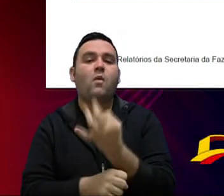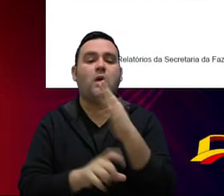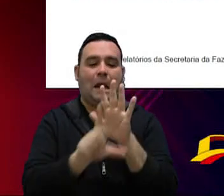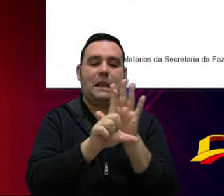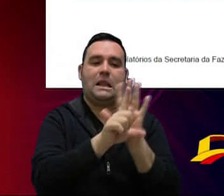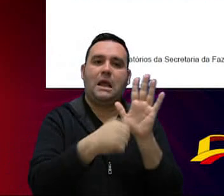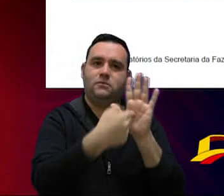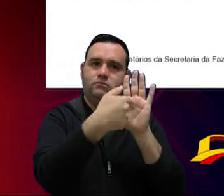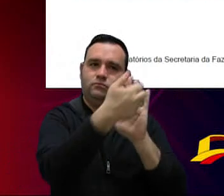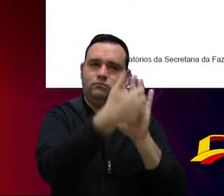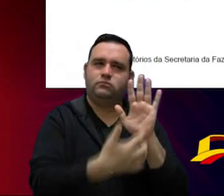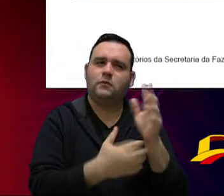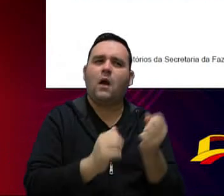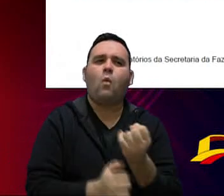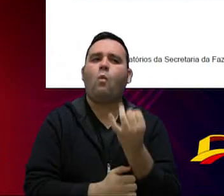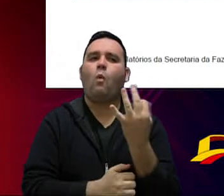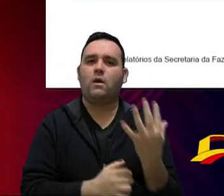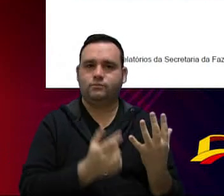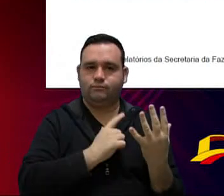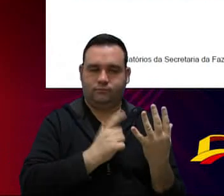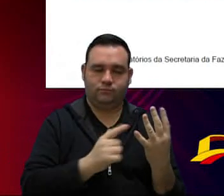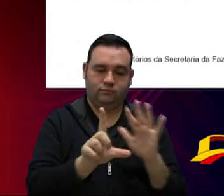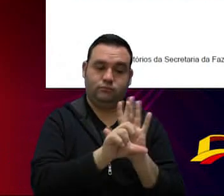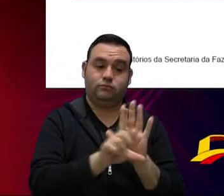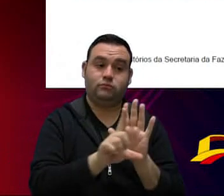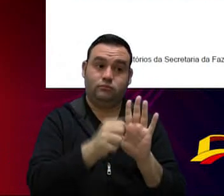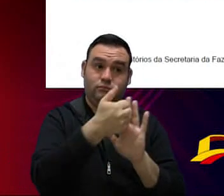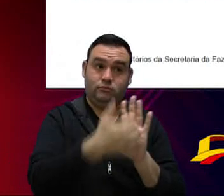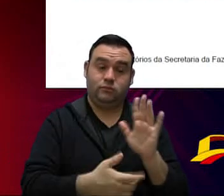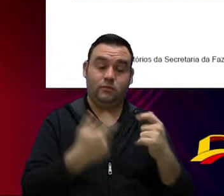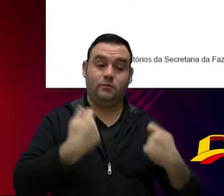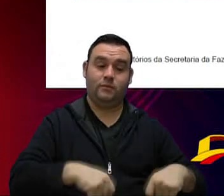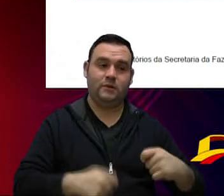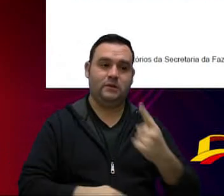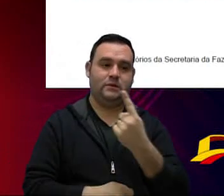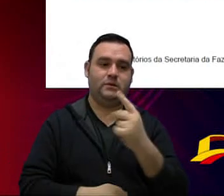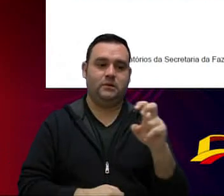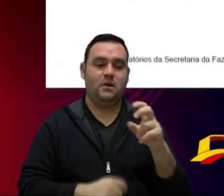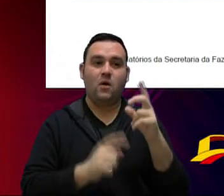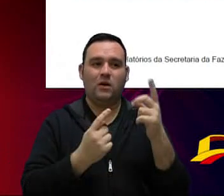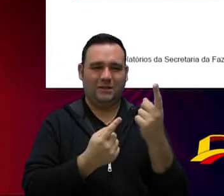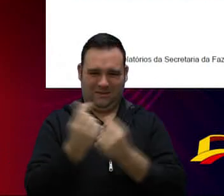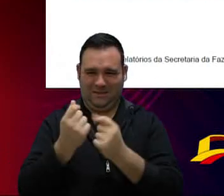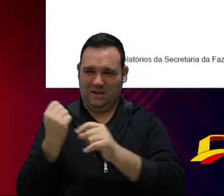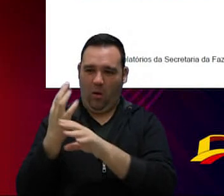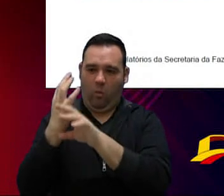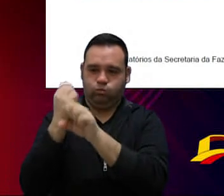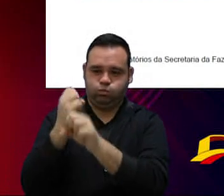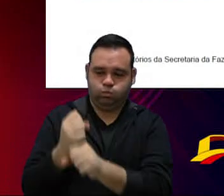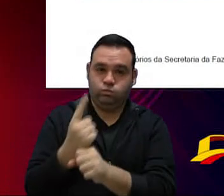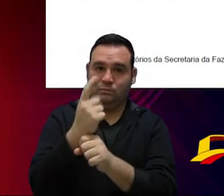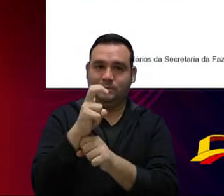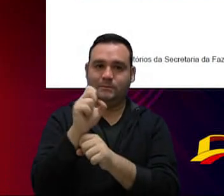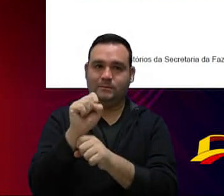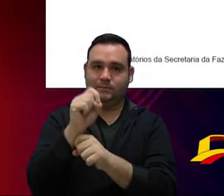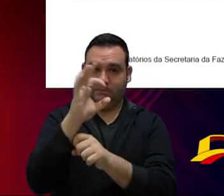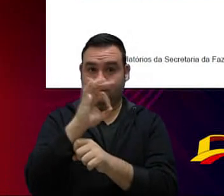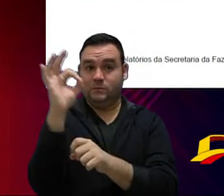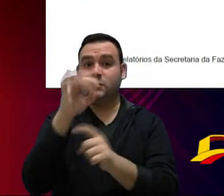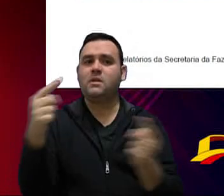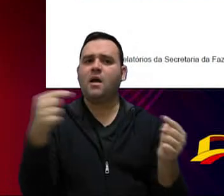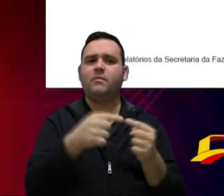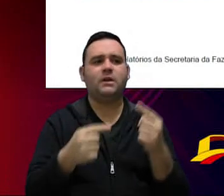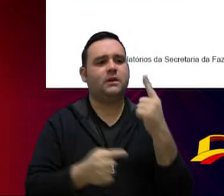lei é pela constituição nós teremos que aplicar no mínimo quinze por cento que equivale a 90